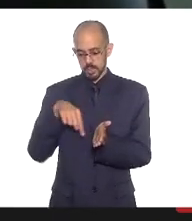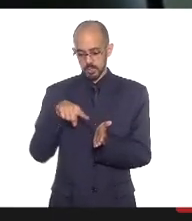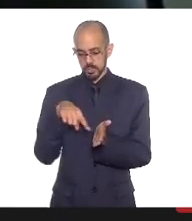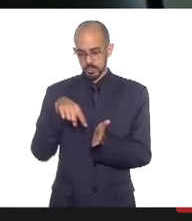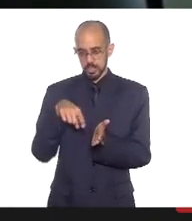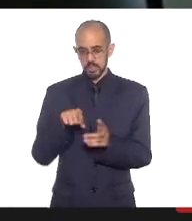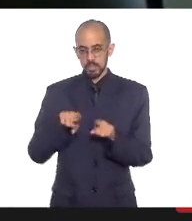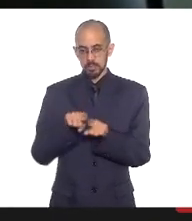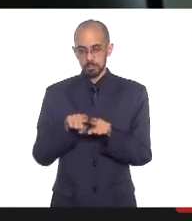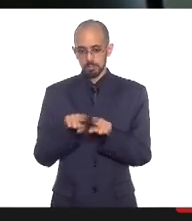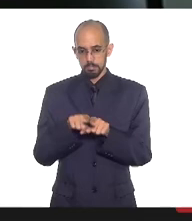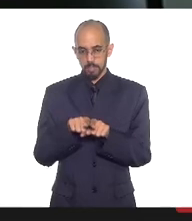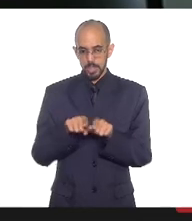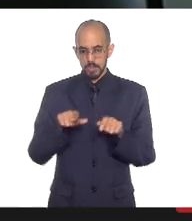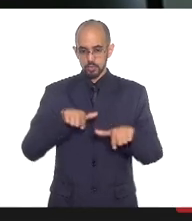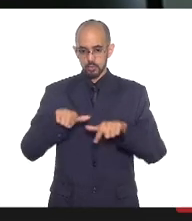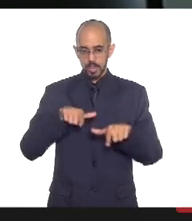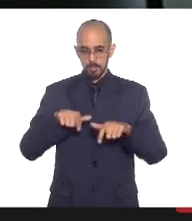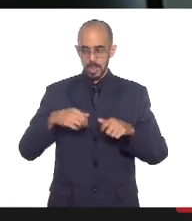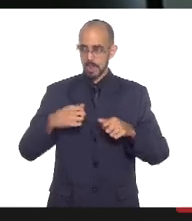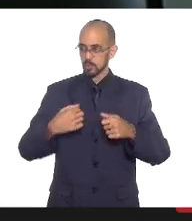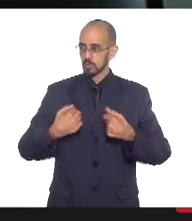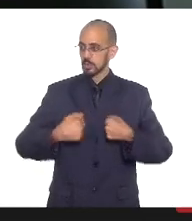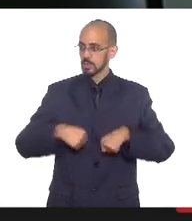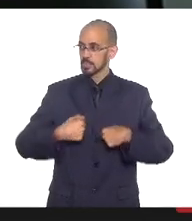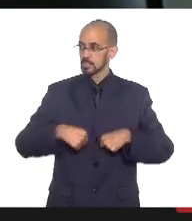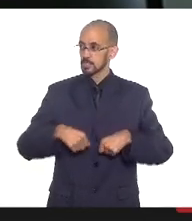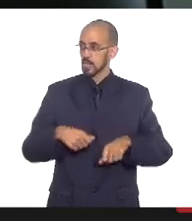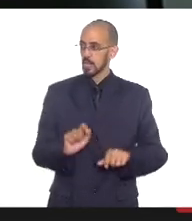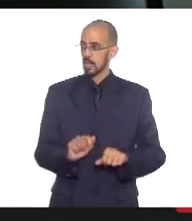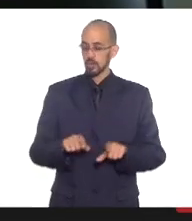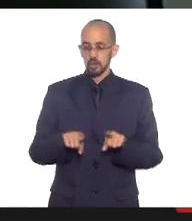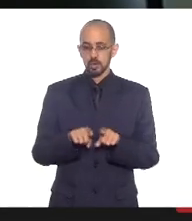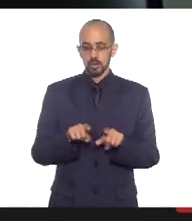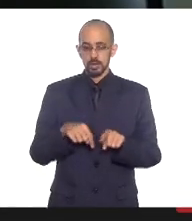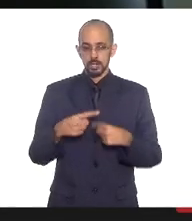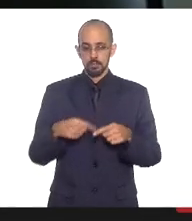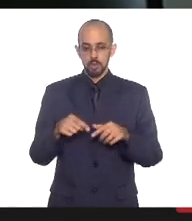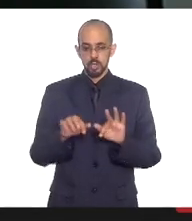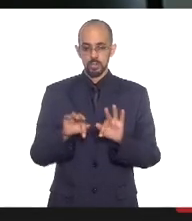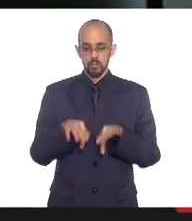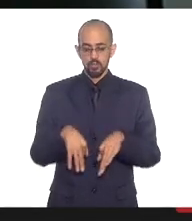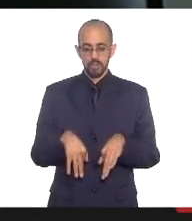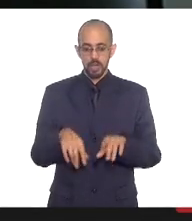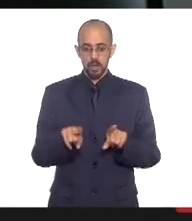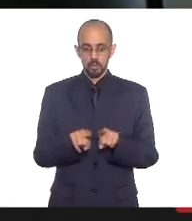grupo essencial e finalmente e o estabelece